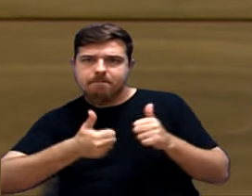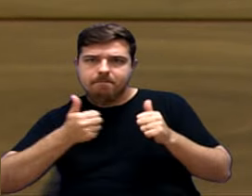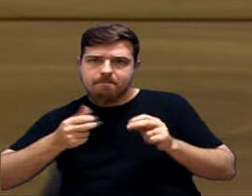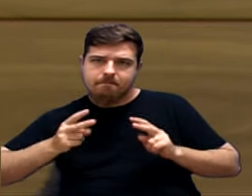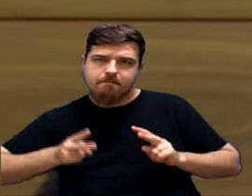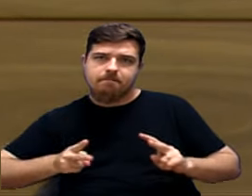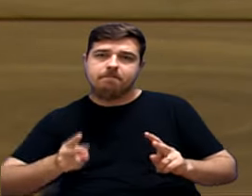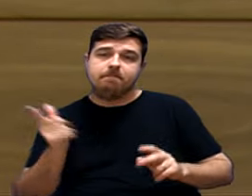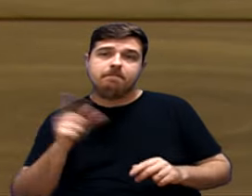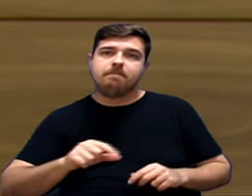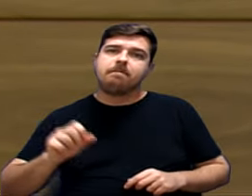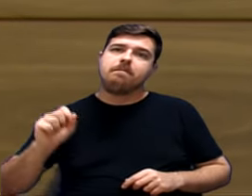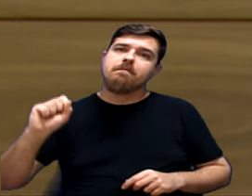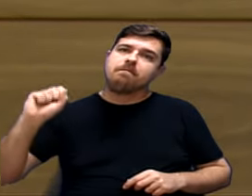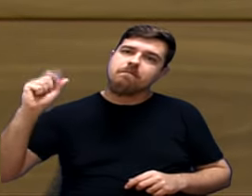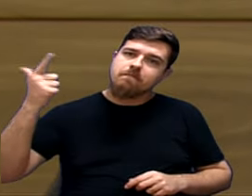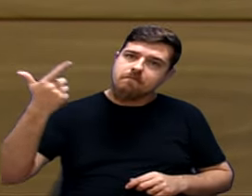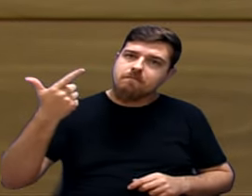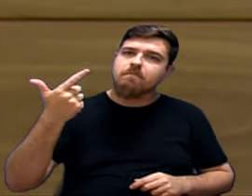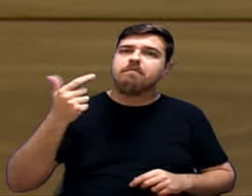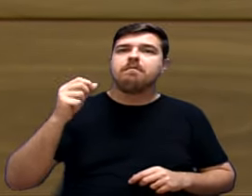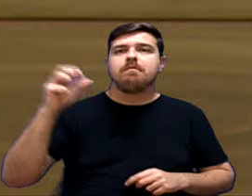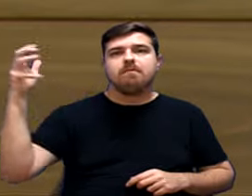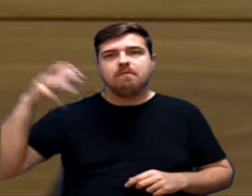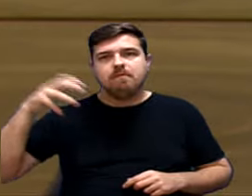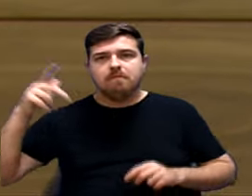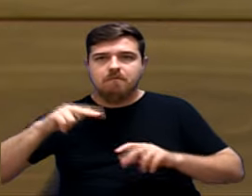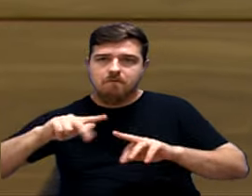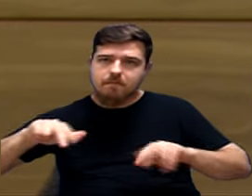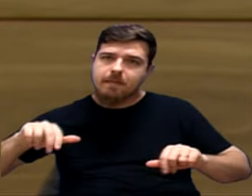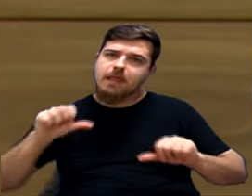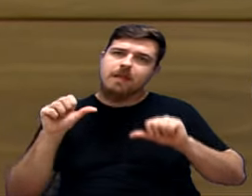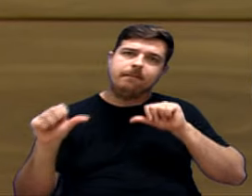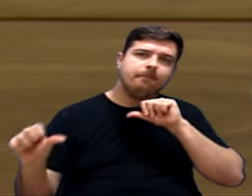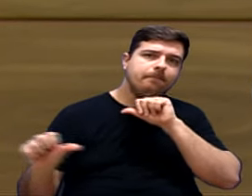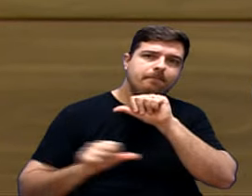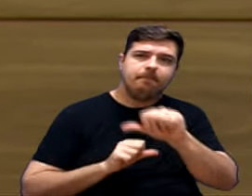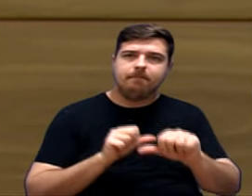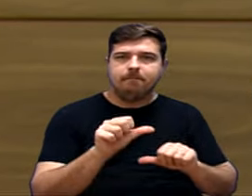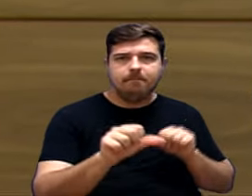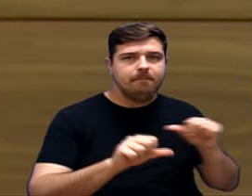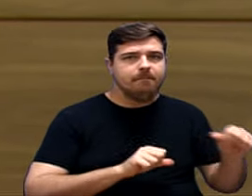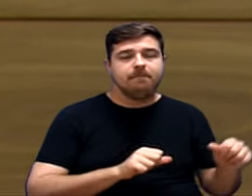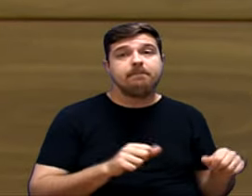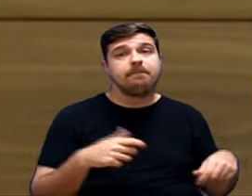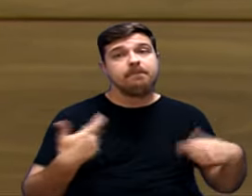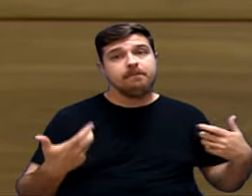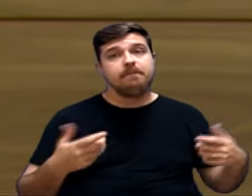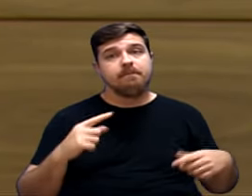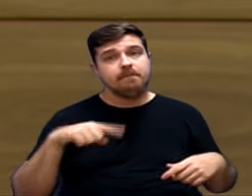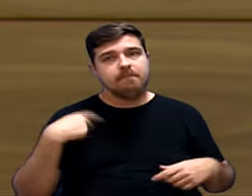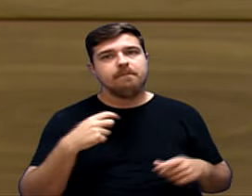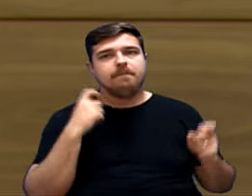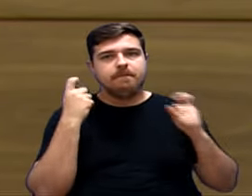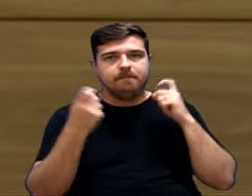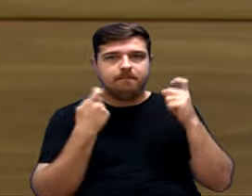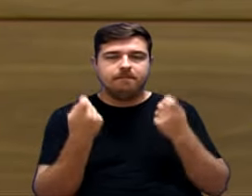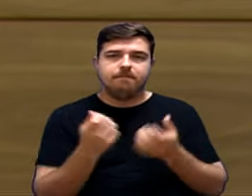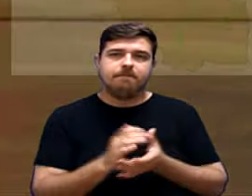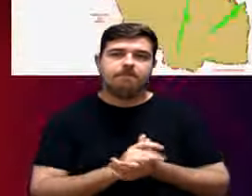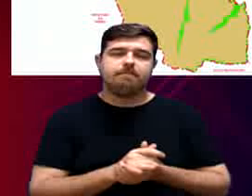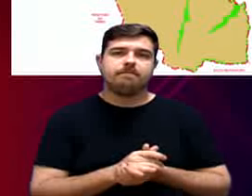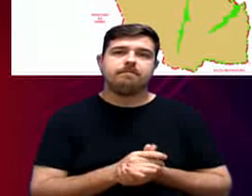a com as mudanças climáticas agora o assumir sai ainda mais ainda que a gente tem que ter esse tipo de preocupação então a